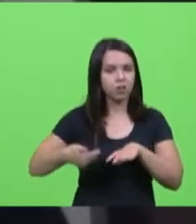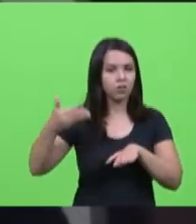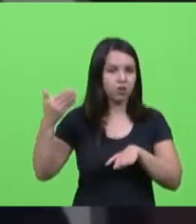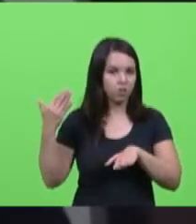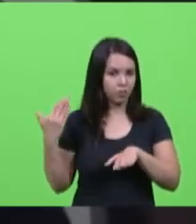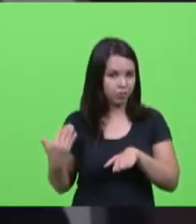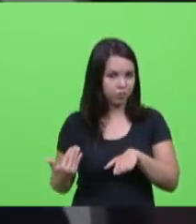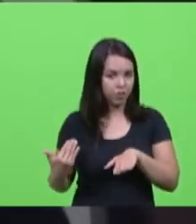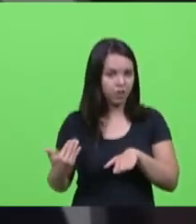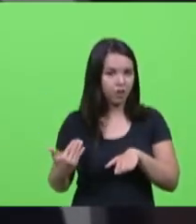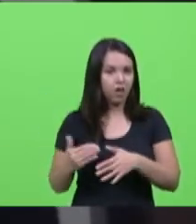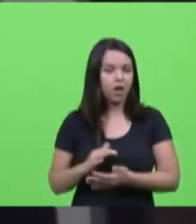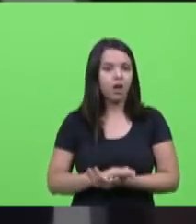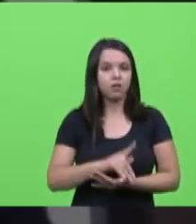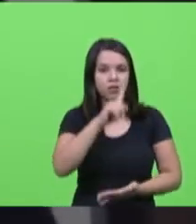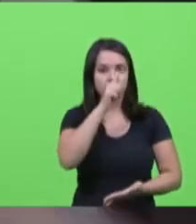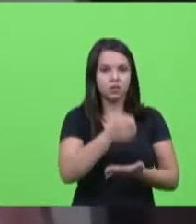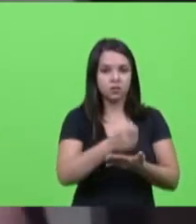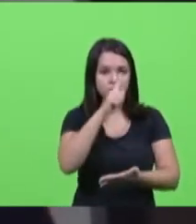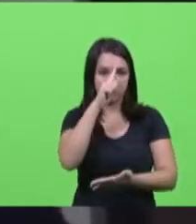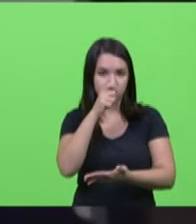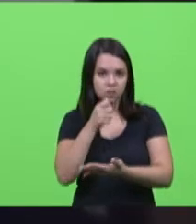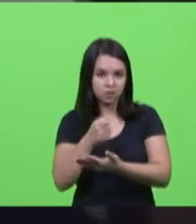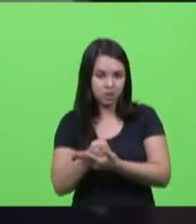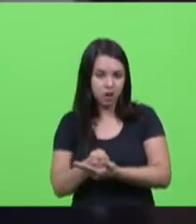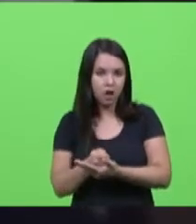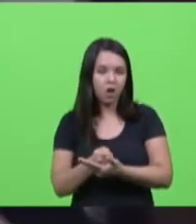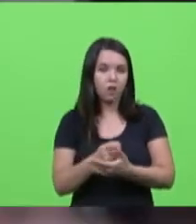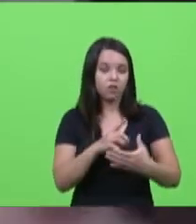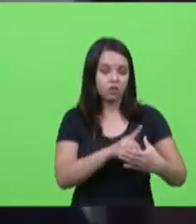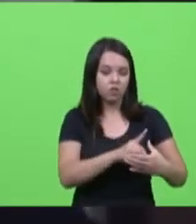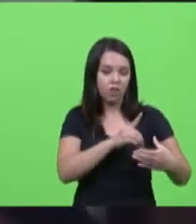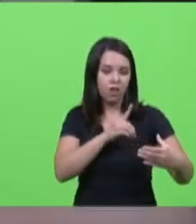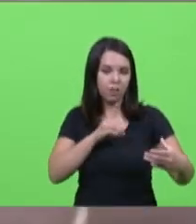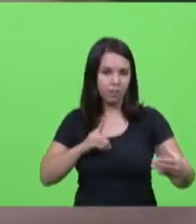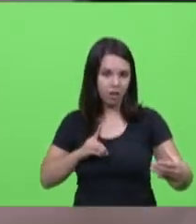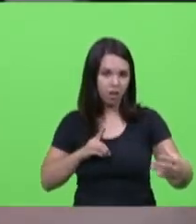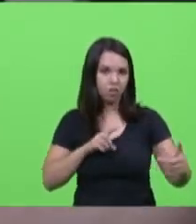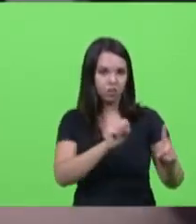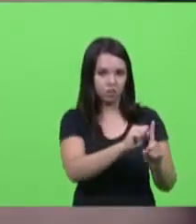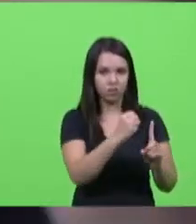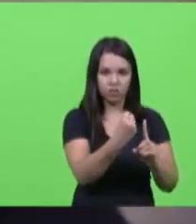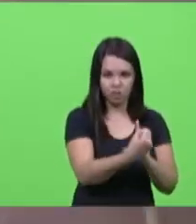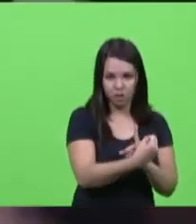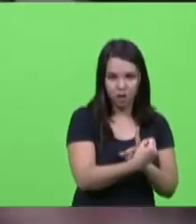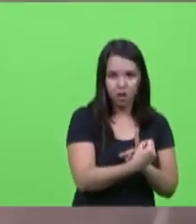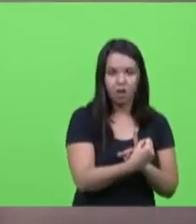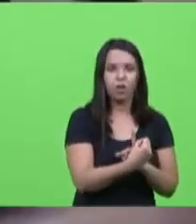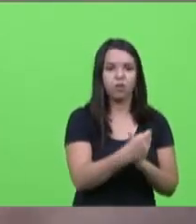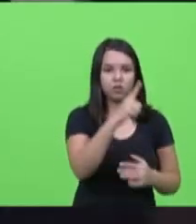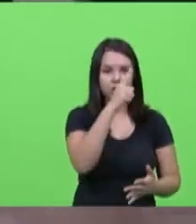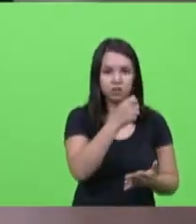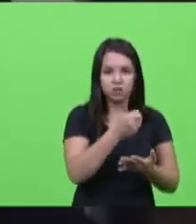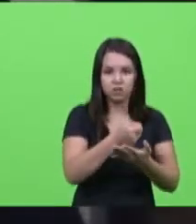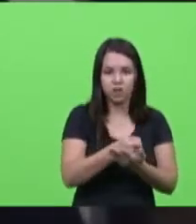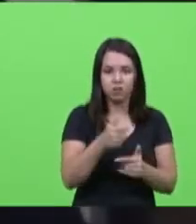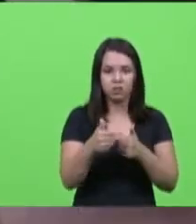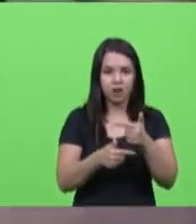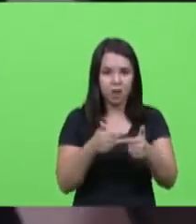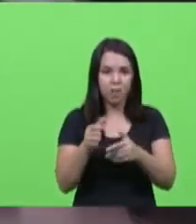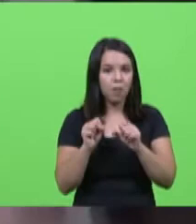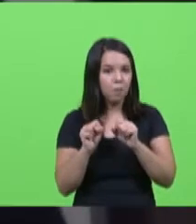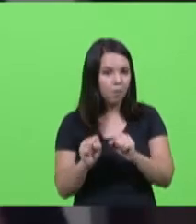medidas que foram tomadas de isolamento social, de definição das atividades que podem ser